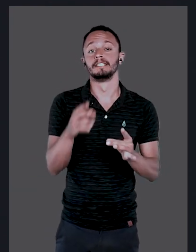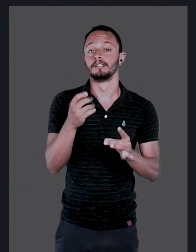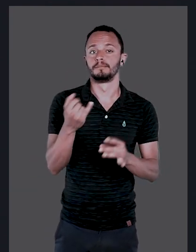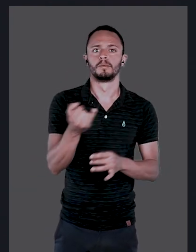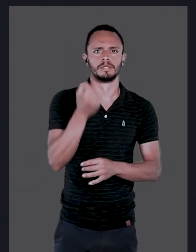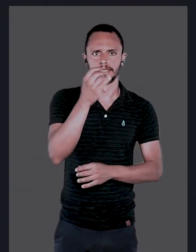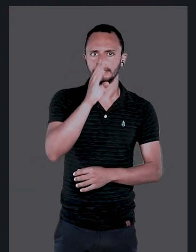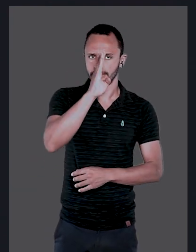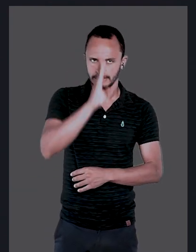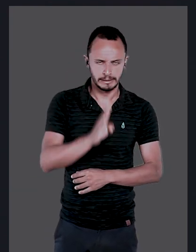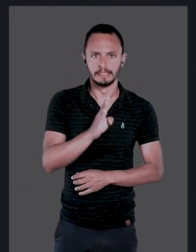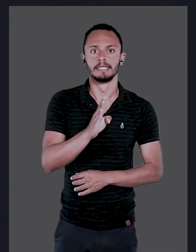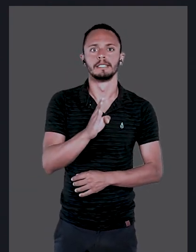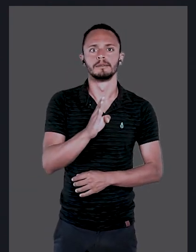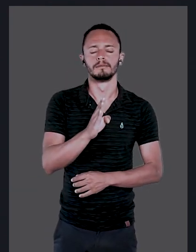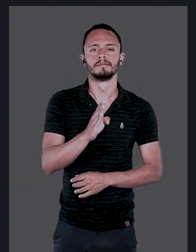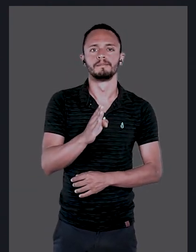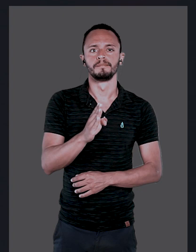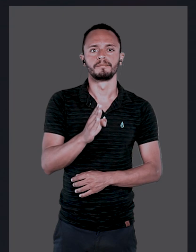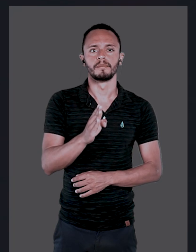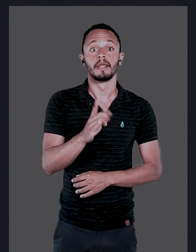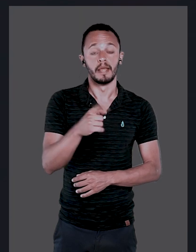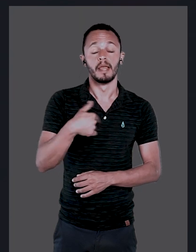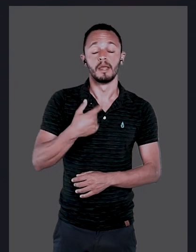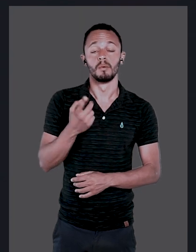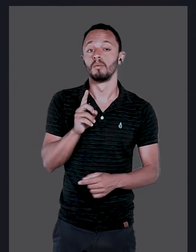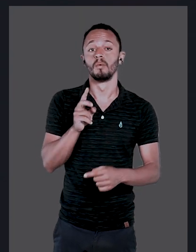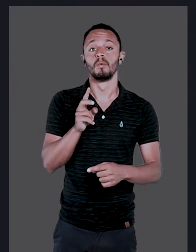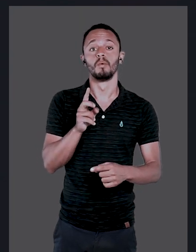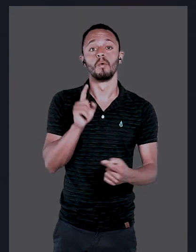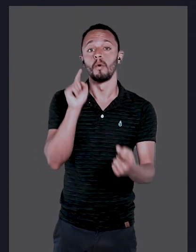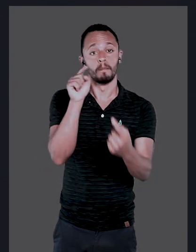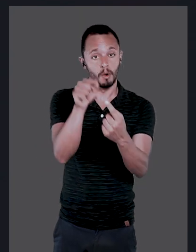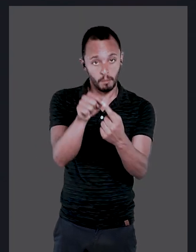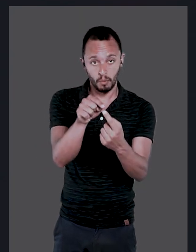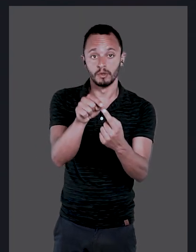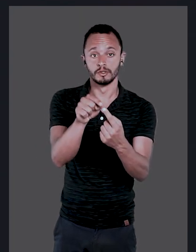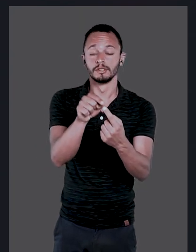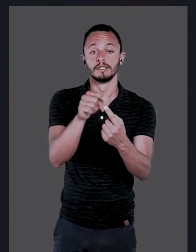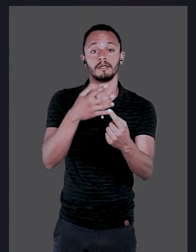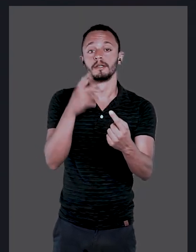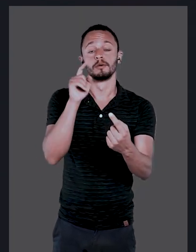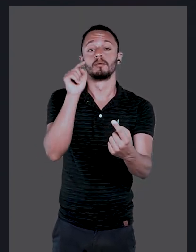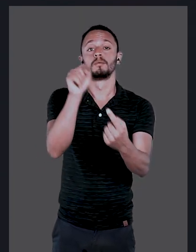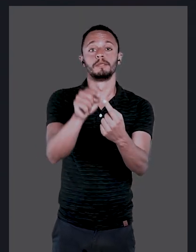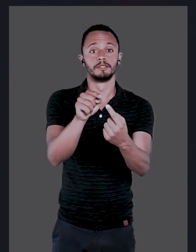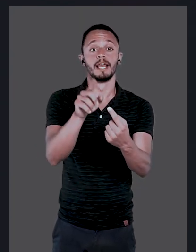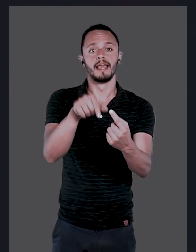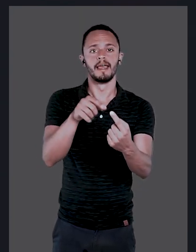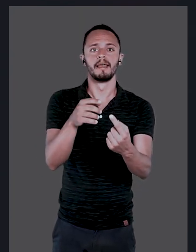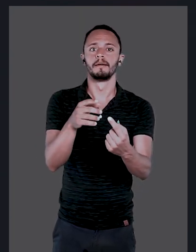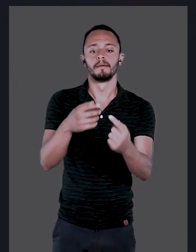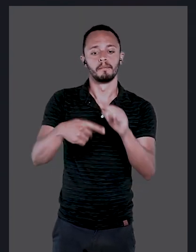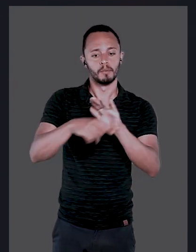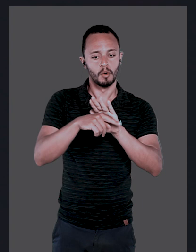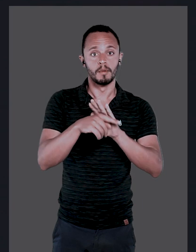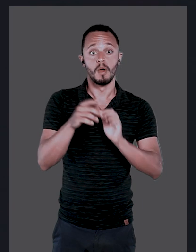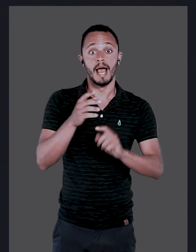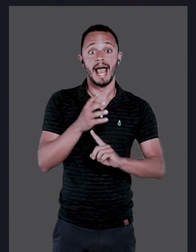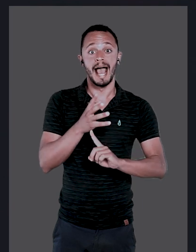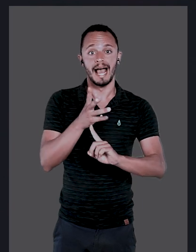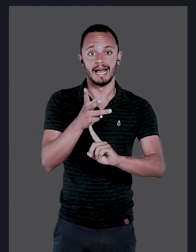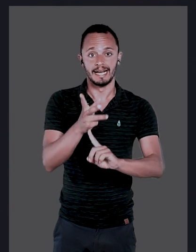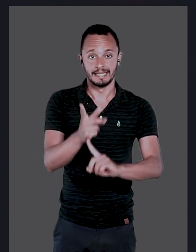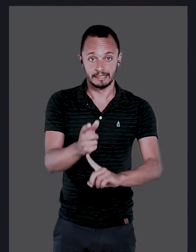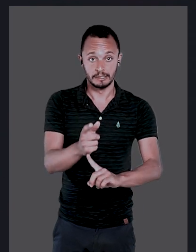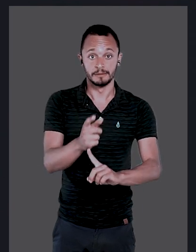questões, precisamos muito de enfrentar estas questões. A minha proposta é uma proposta a